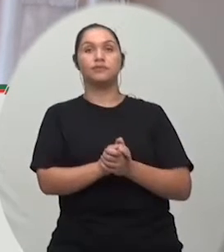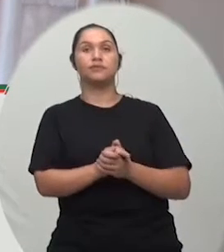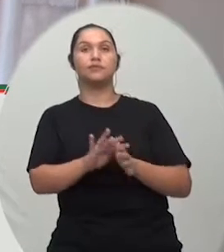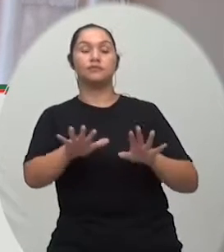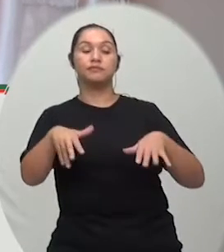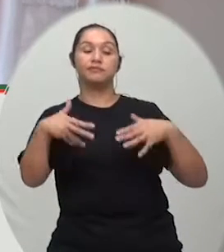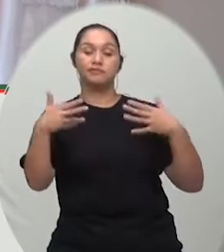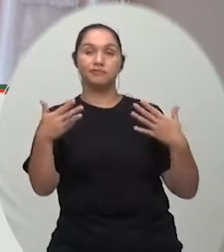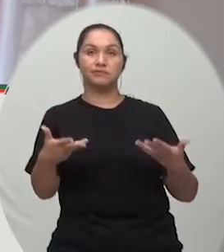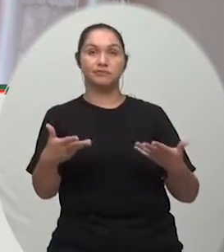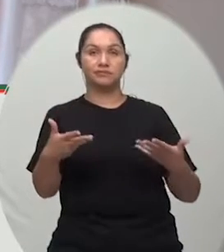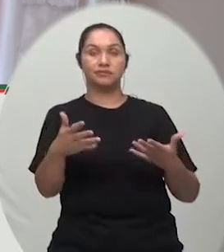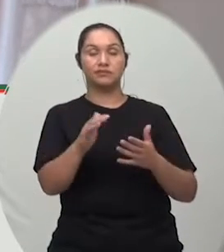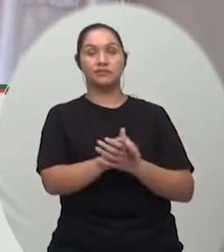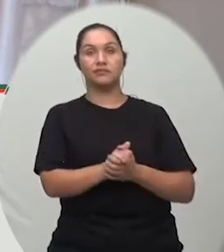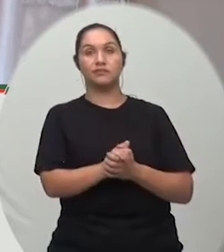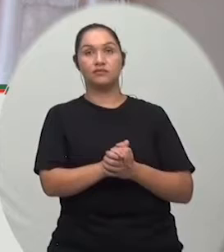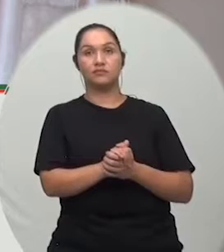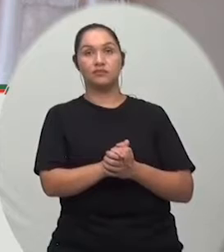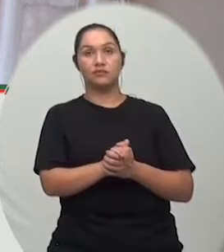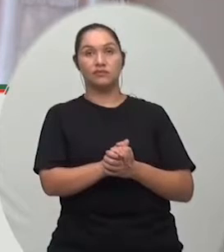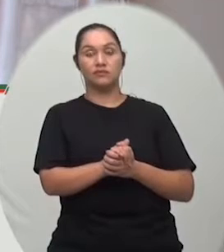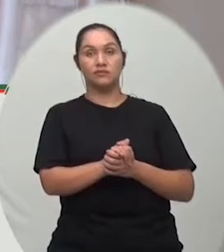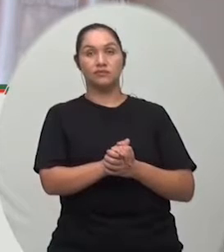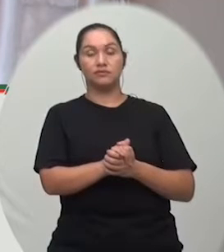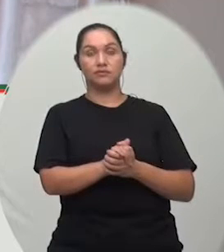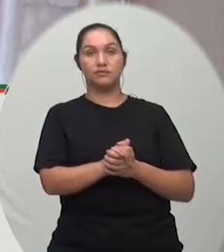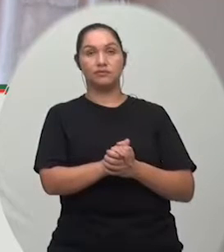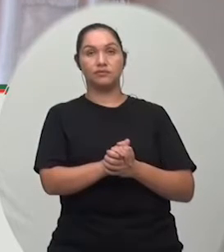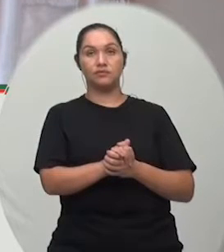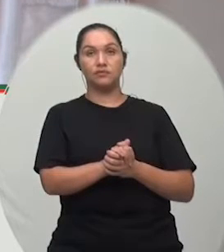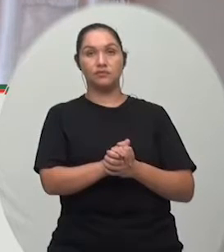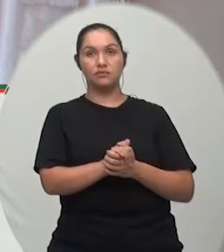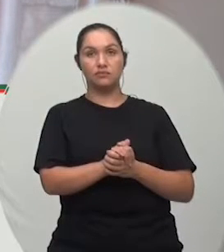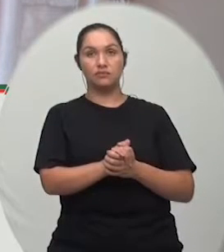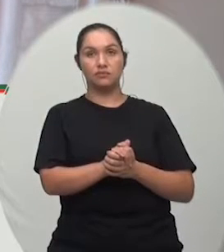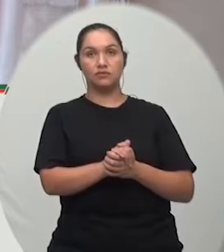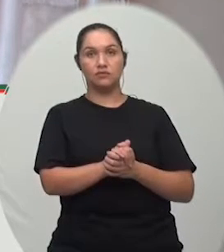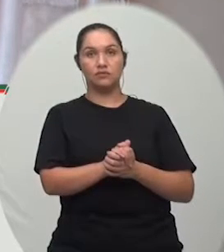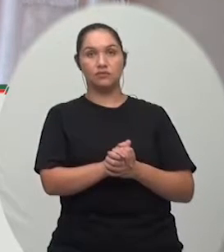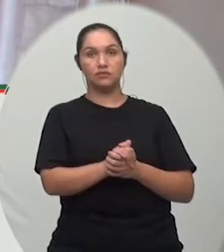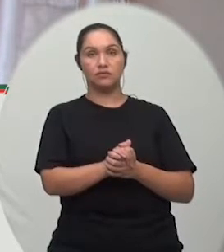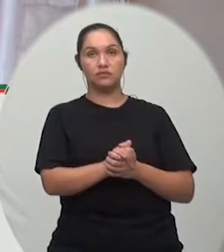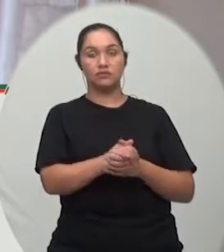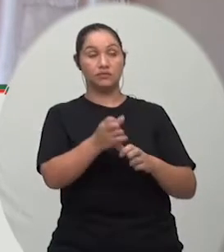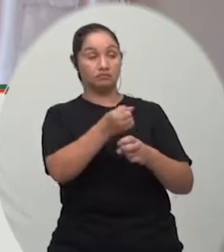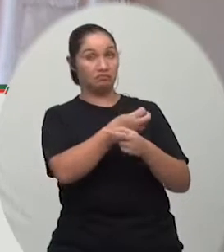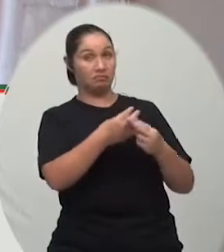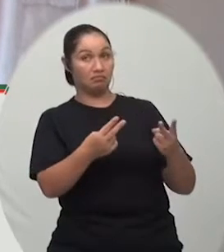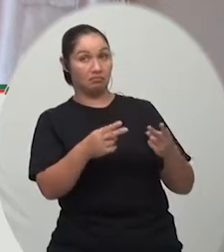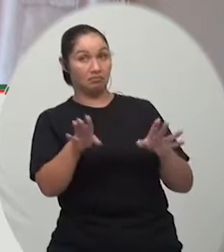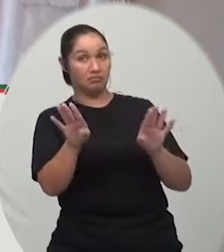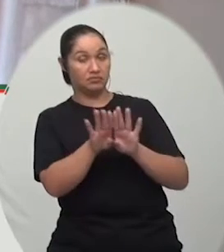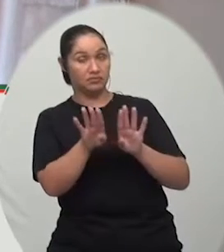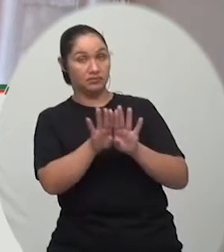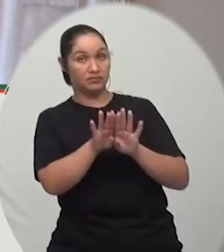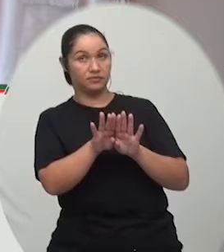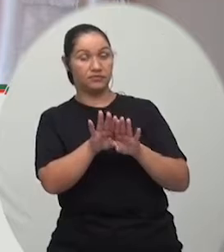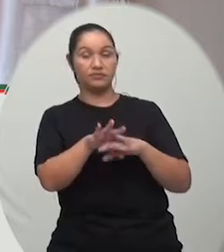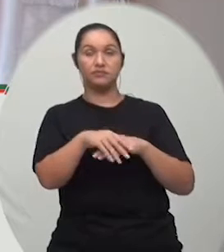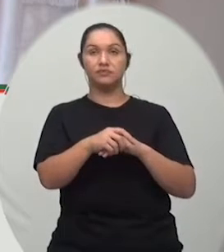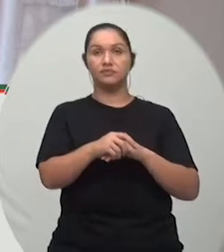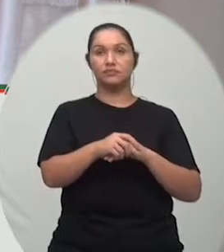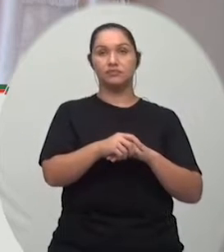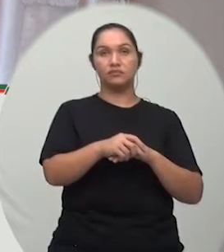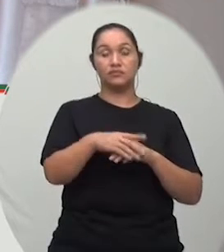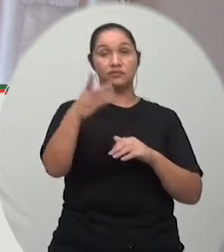verdadeiro e oficial, da seriedade, né, e em muitas ações, inclusive as deles também, né.